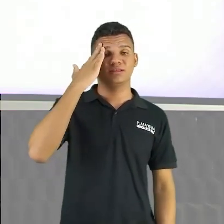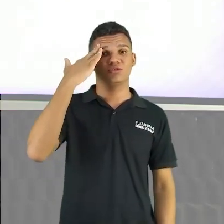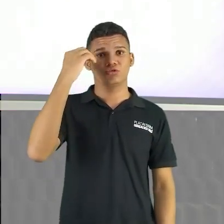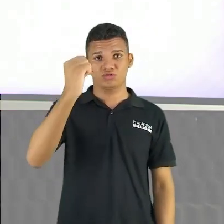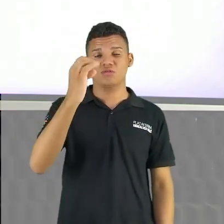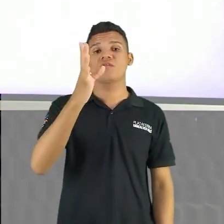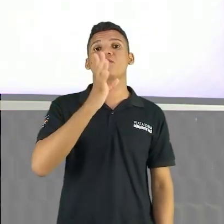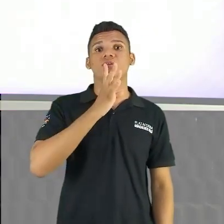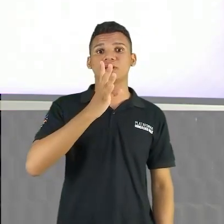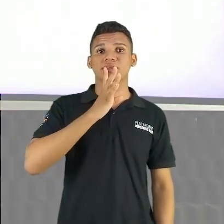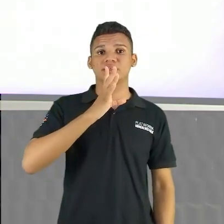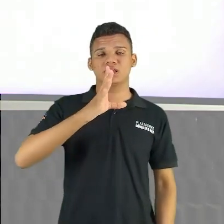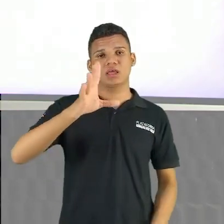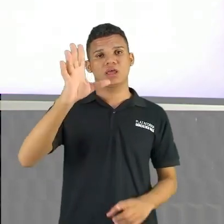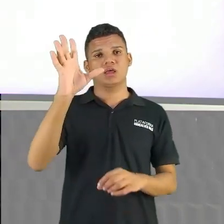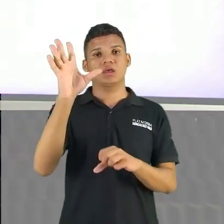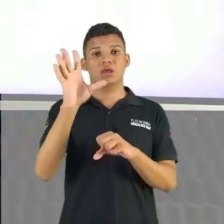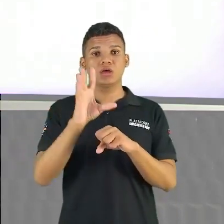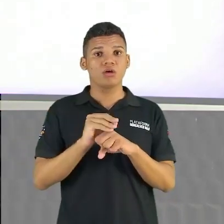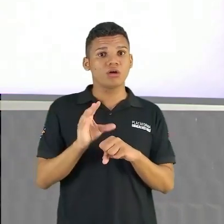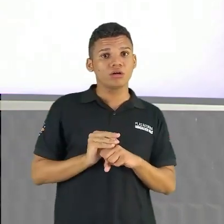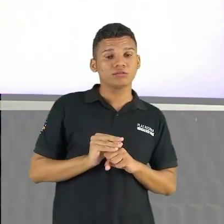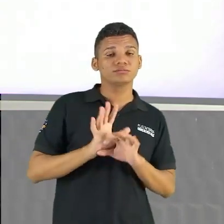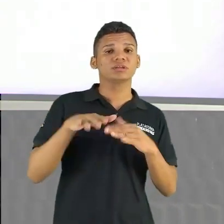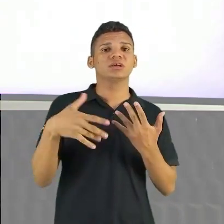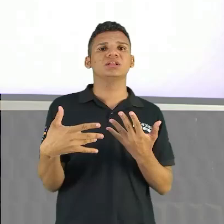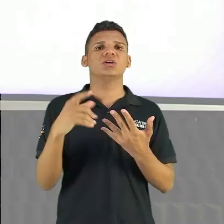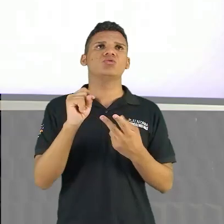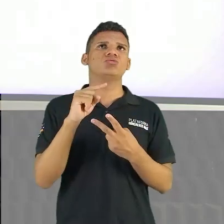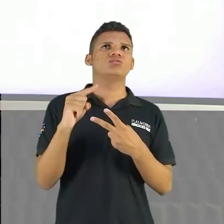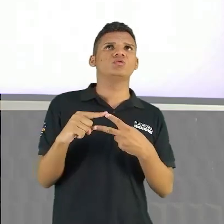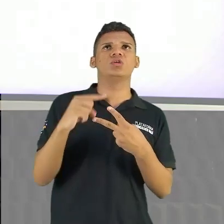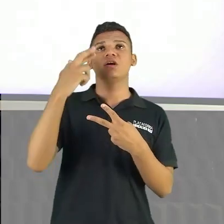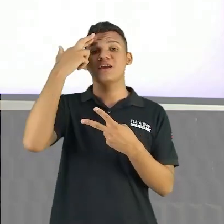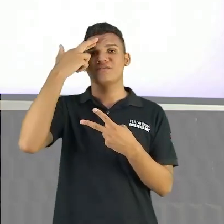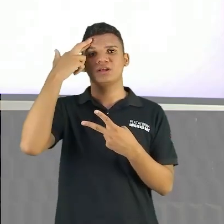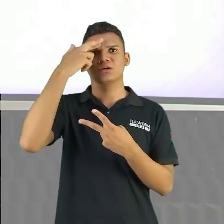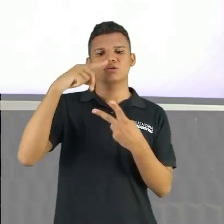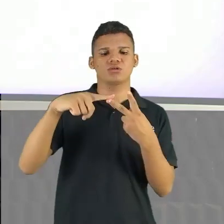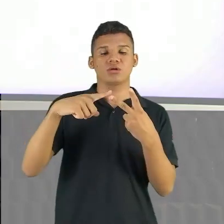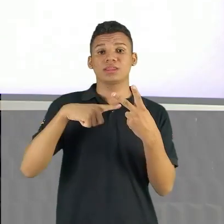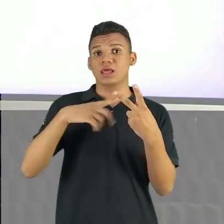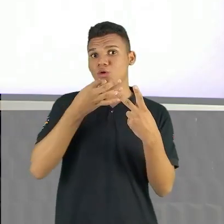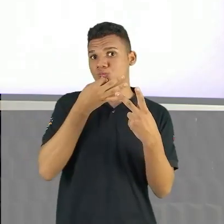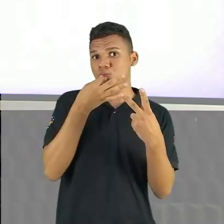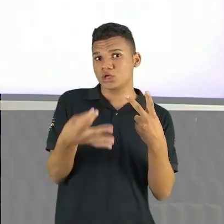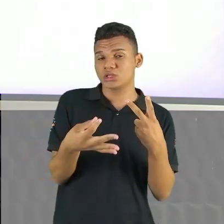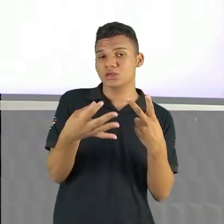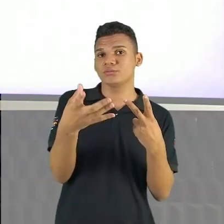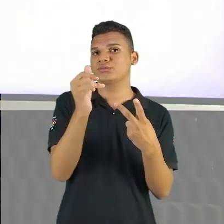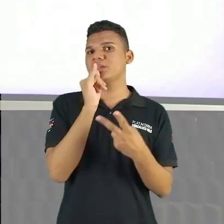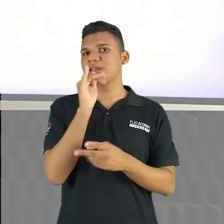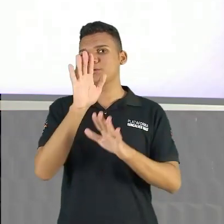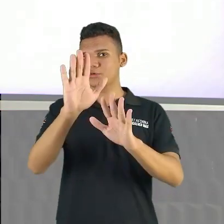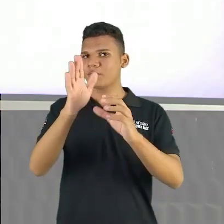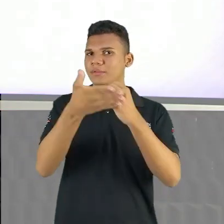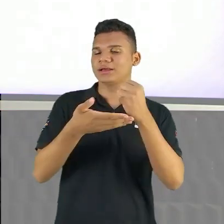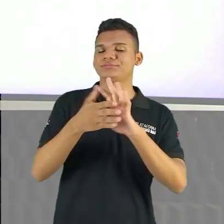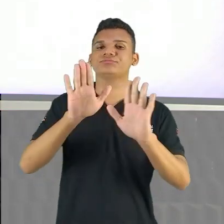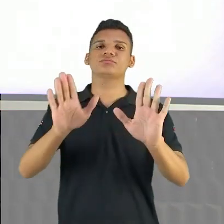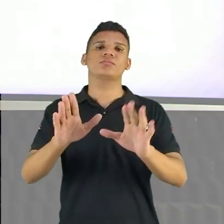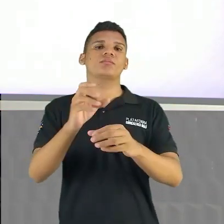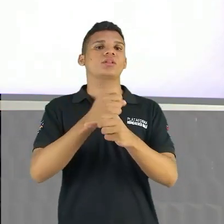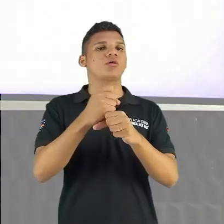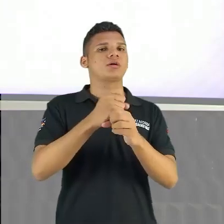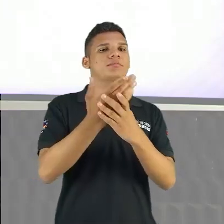então argumentação tem a ver com tem a ver com opinião vou dar um exemplo muito básico no ano